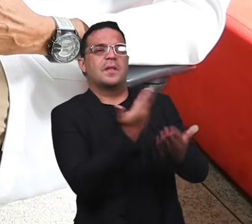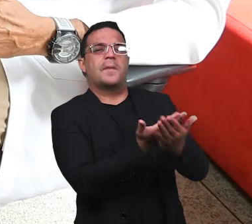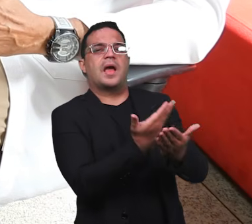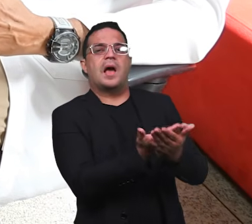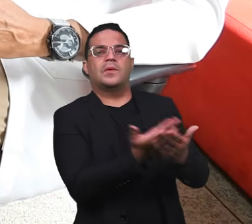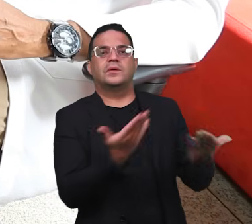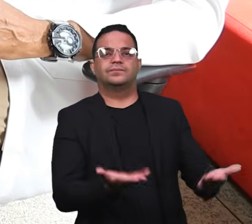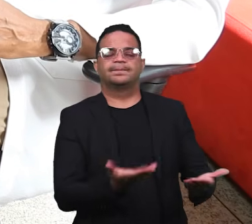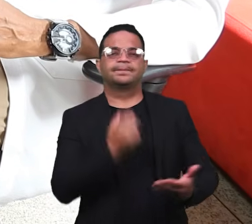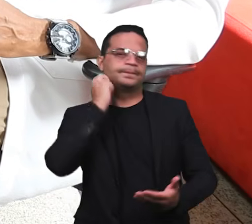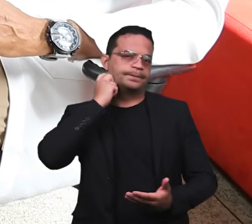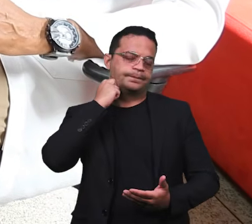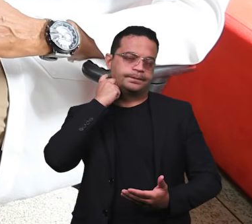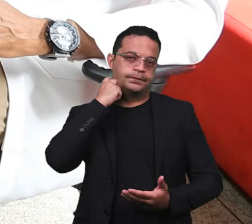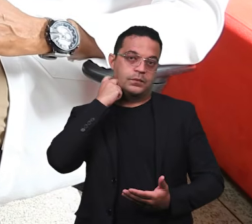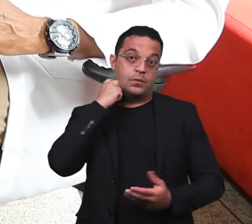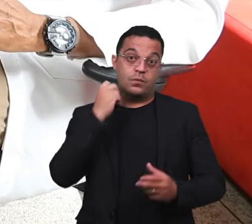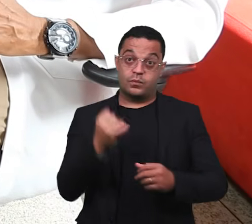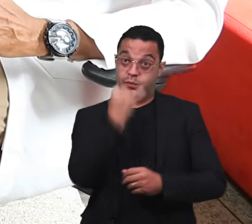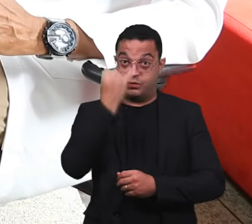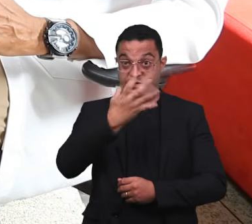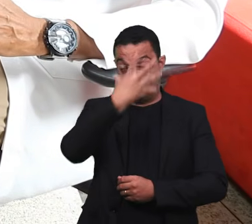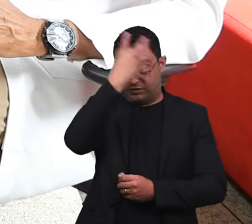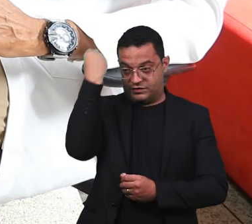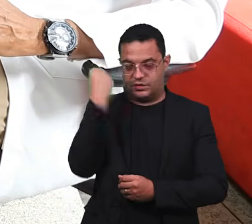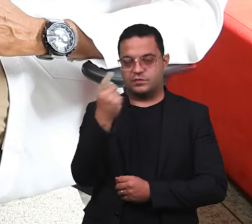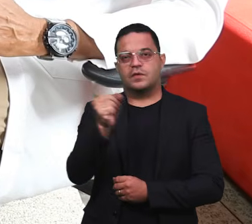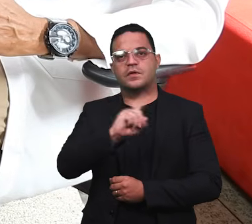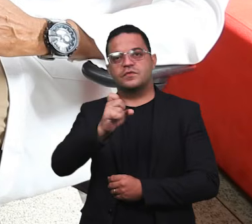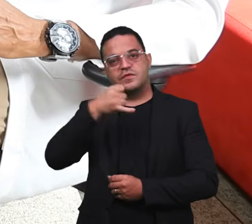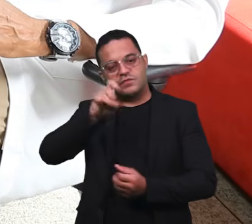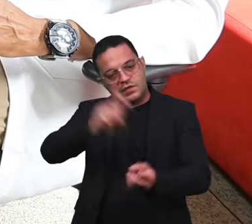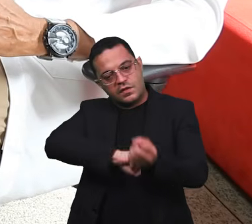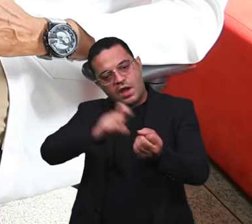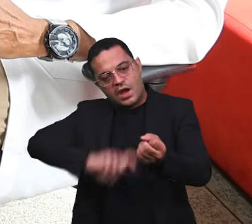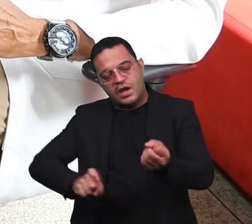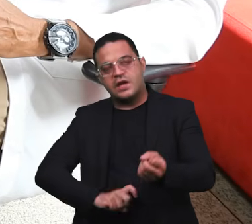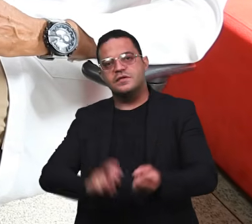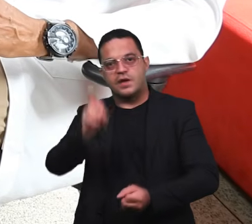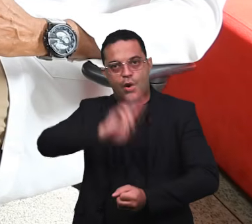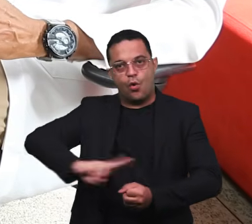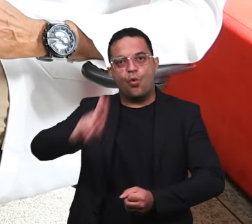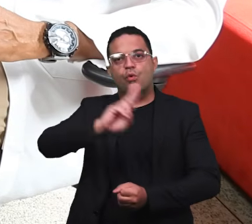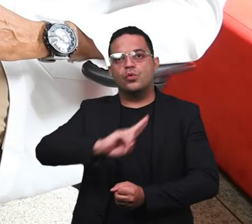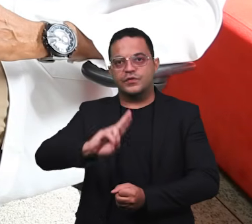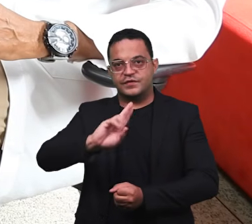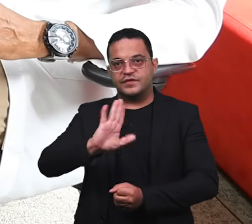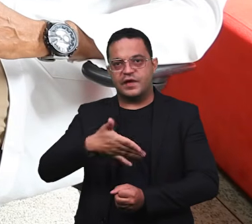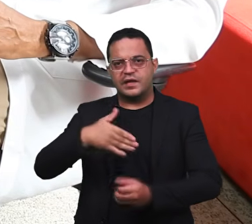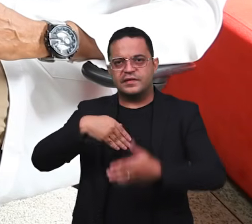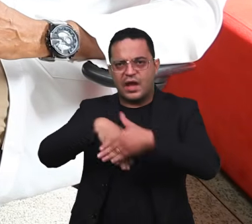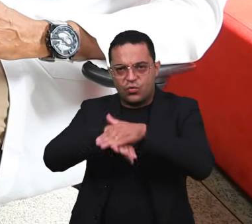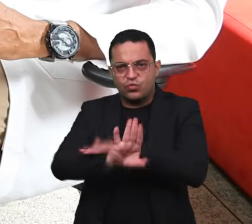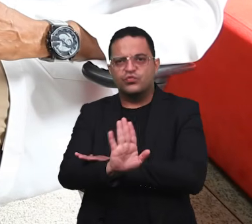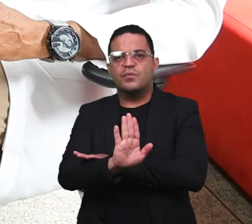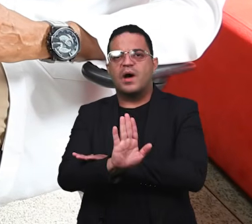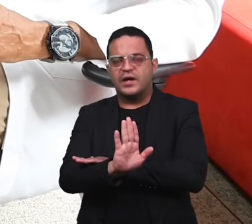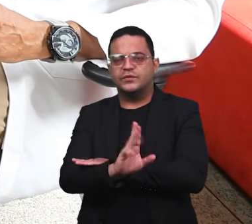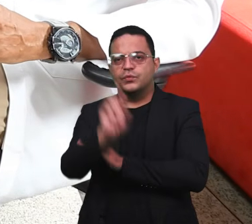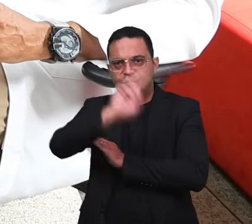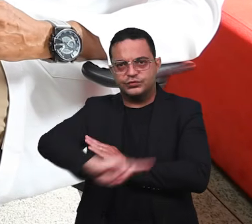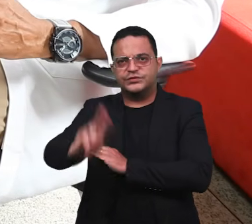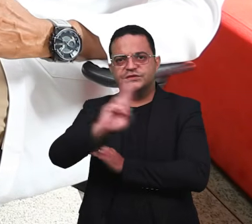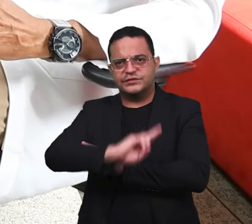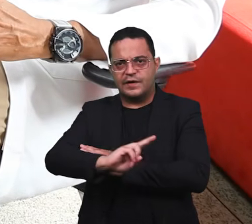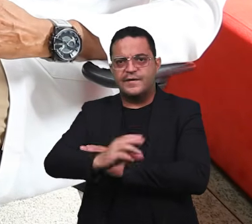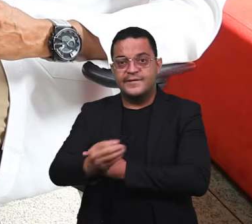ficam incomodadas com isso, então é importante não esquecer aqueles que têm alergia do uso daquilo que já está acostumado a